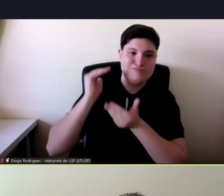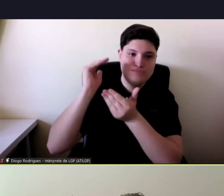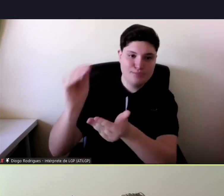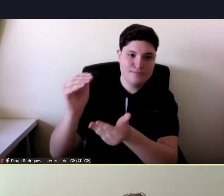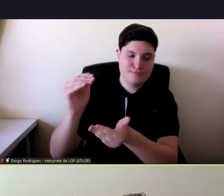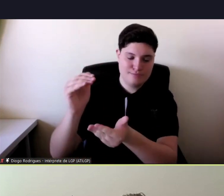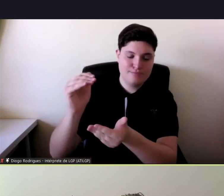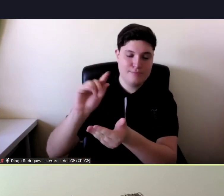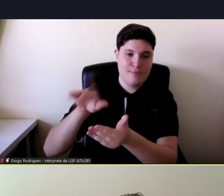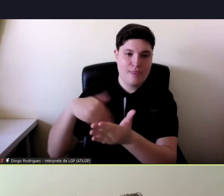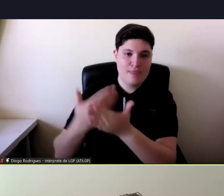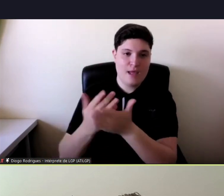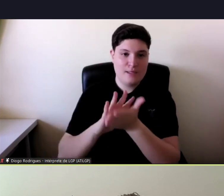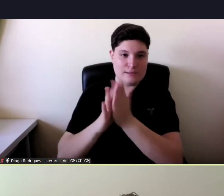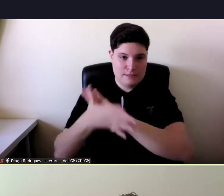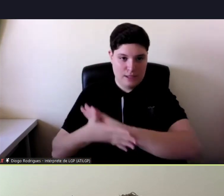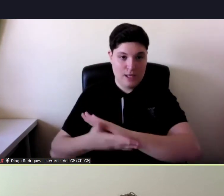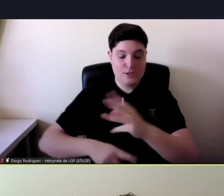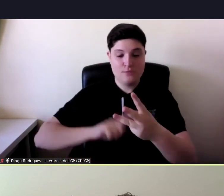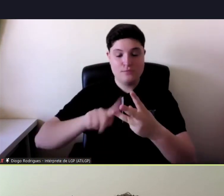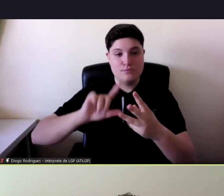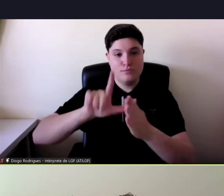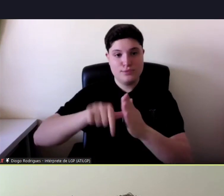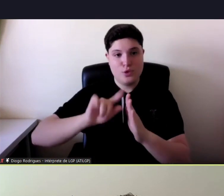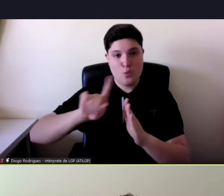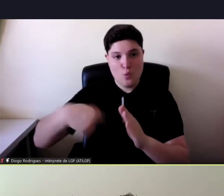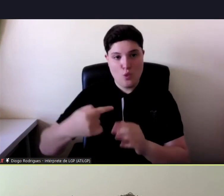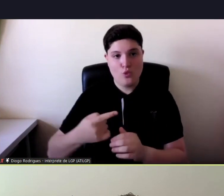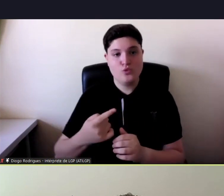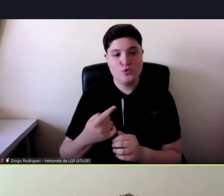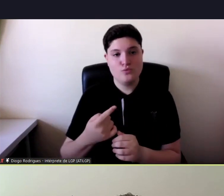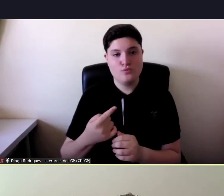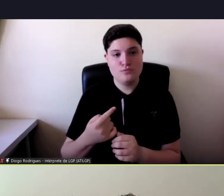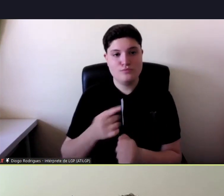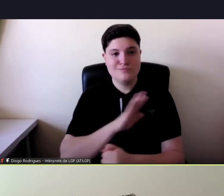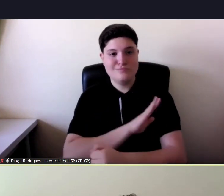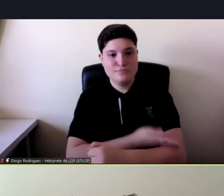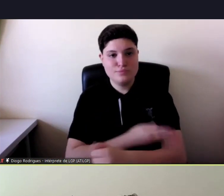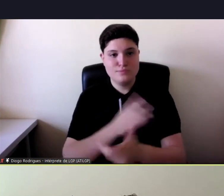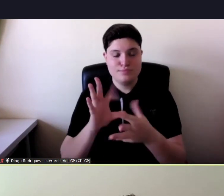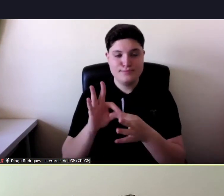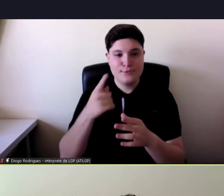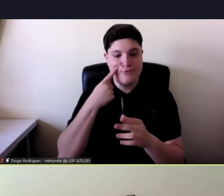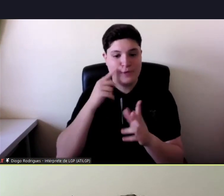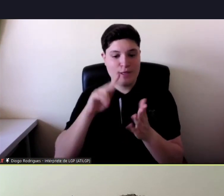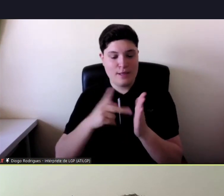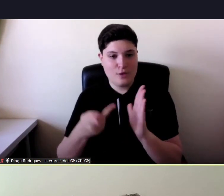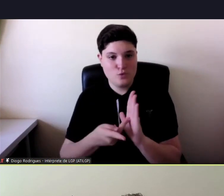Portanto, é muito importante percebermos o que é o clima estável, como surgiu